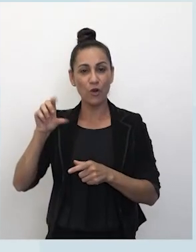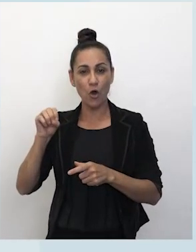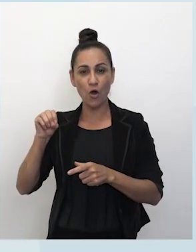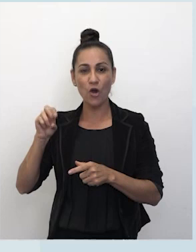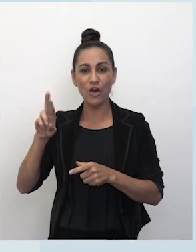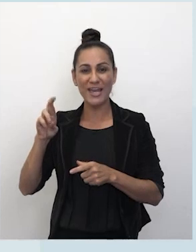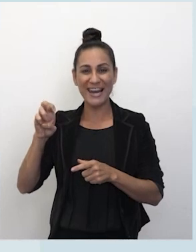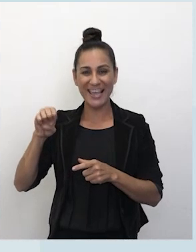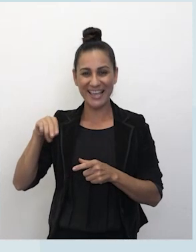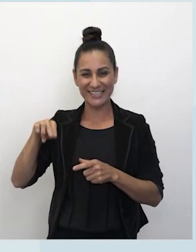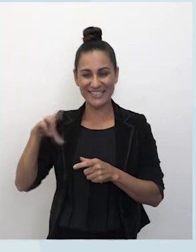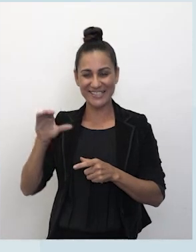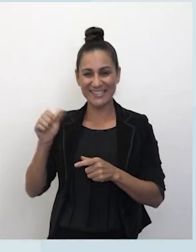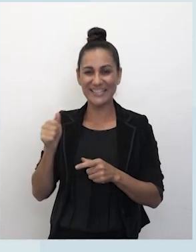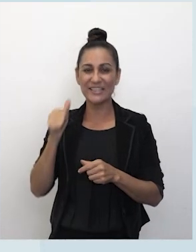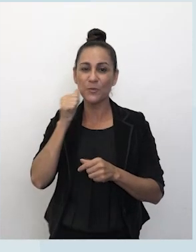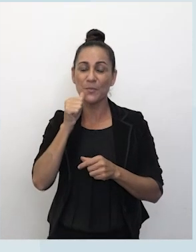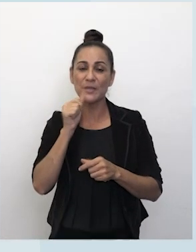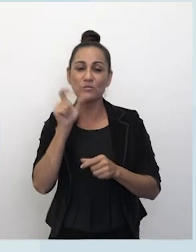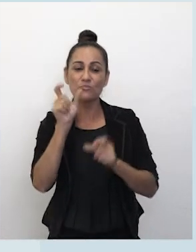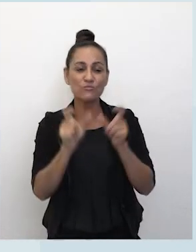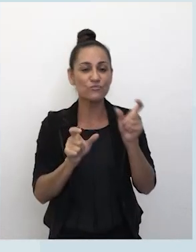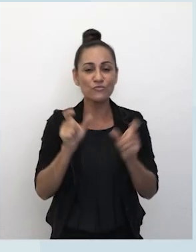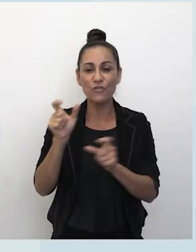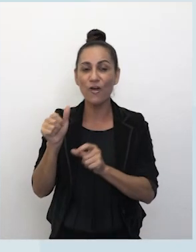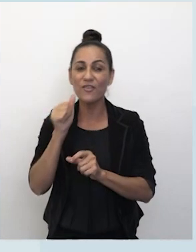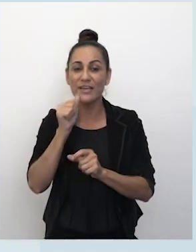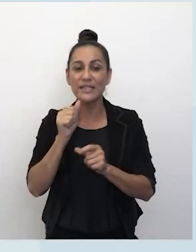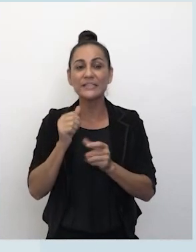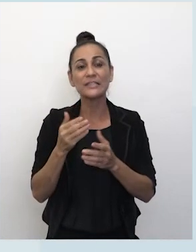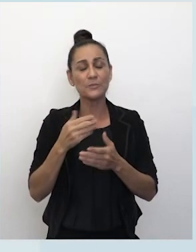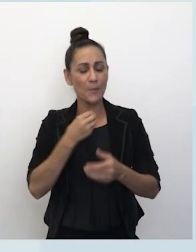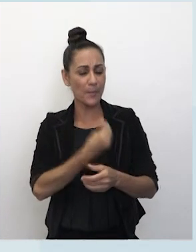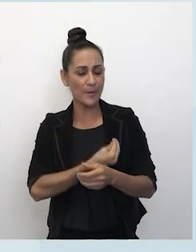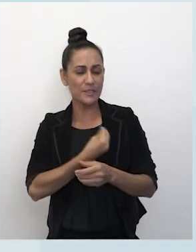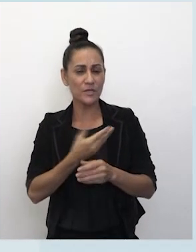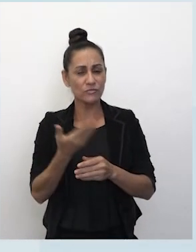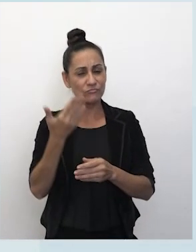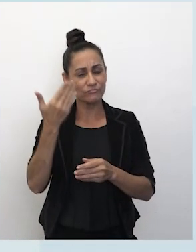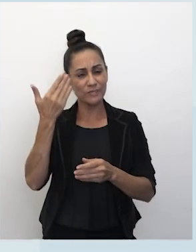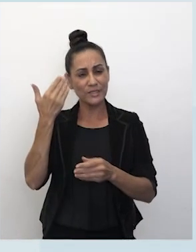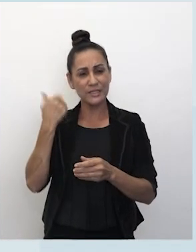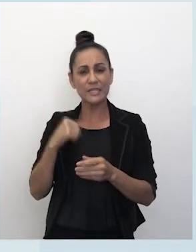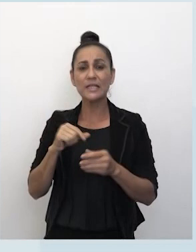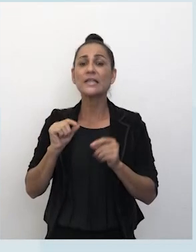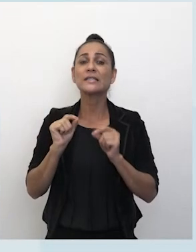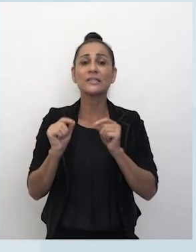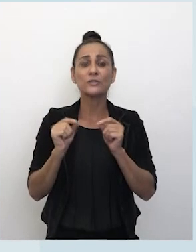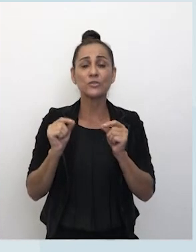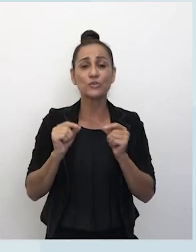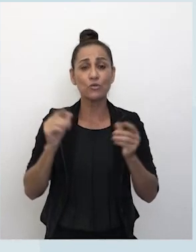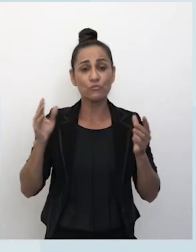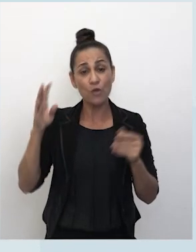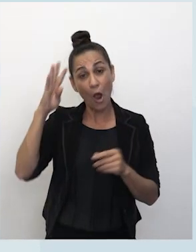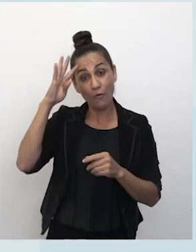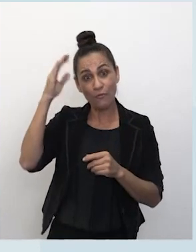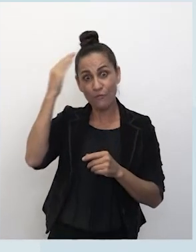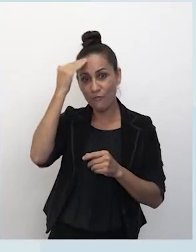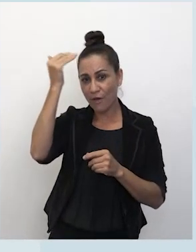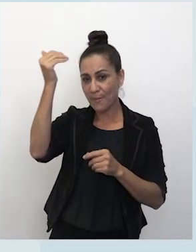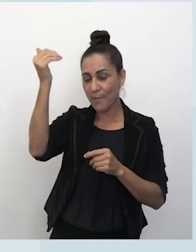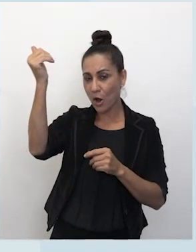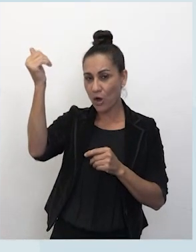personagens femininas que aparecem em diversas passagens da Bíblia. Porém, a sua fama como pintora se iniciou com a pintura